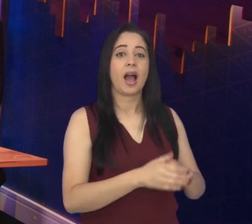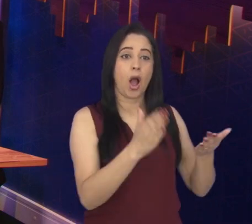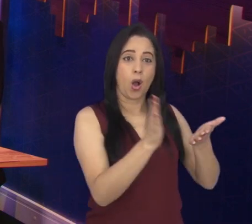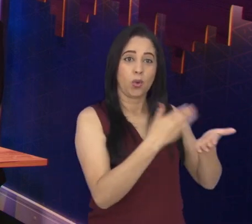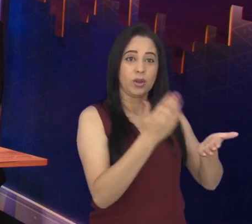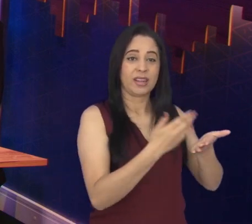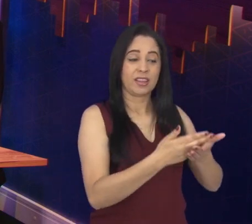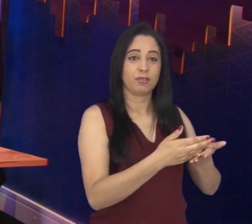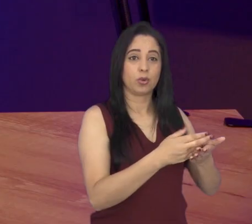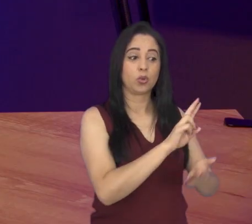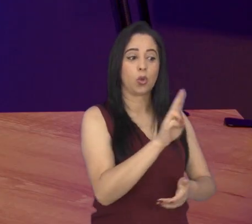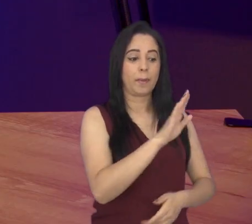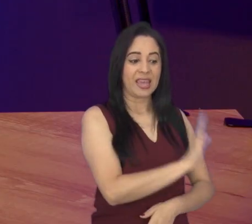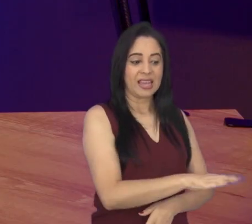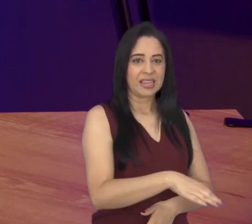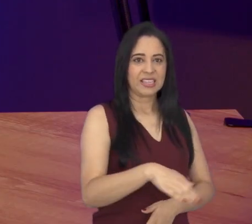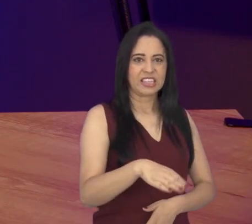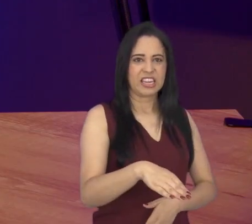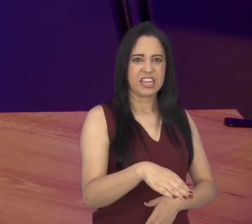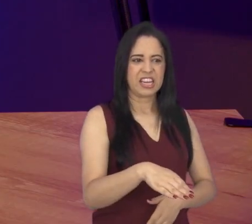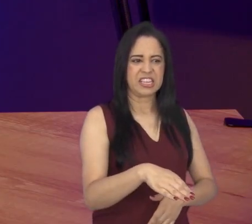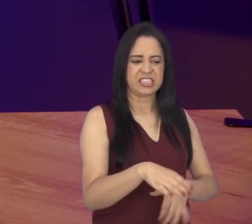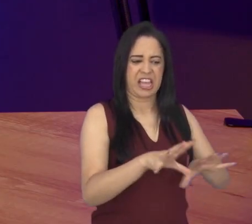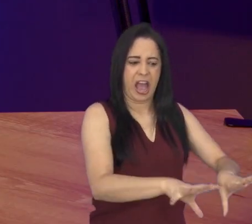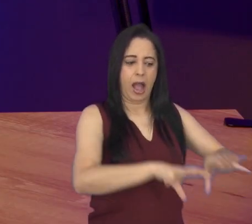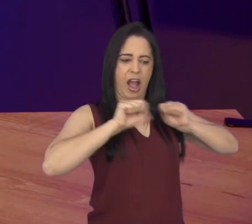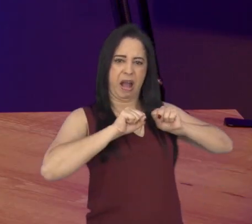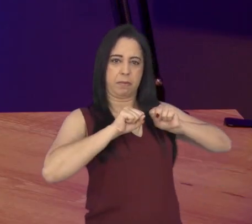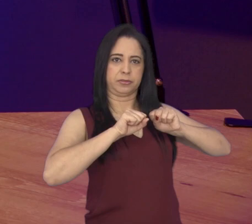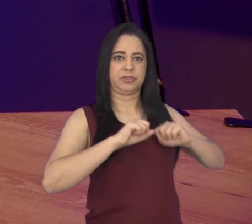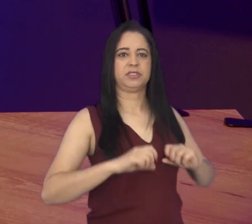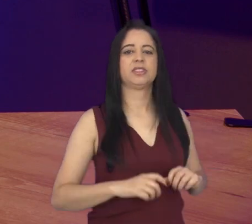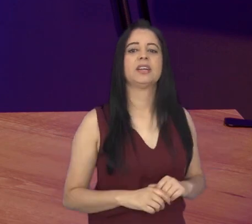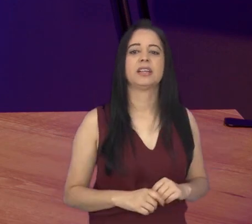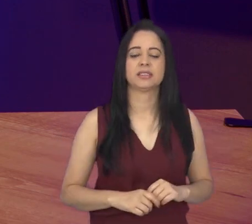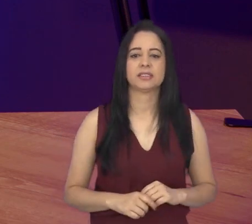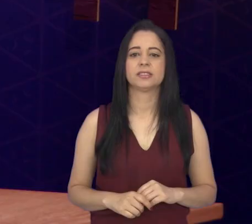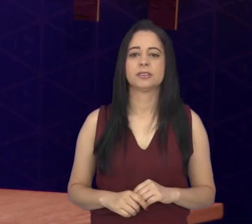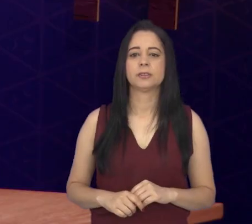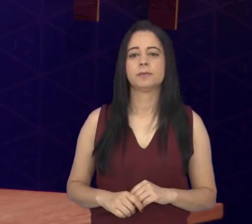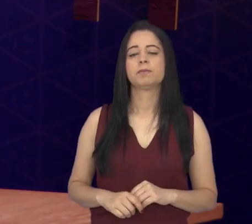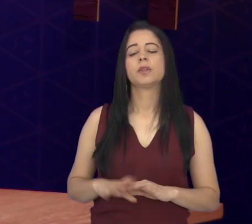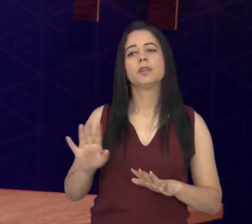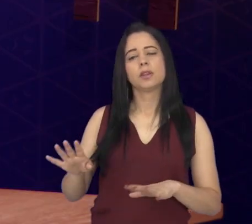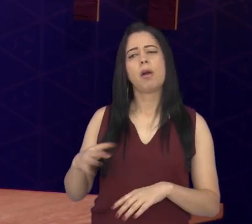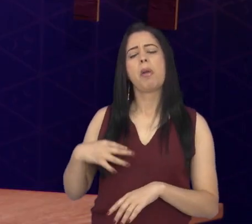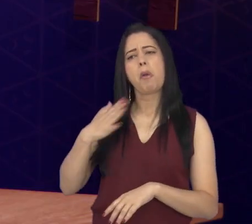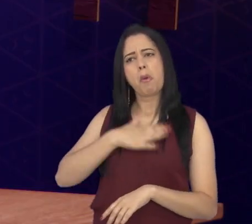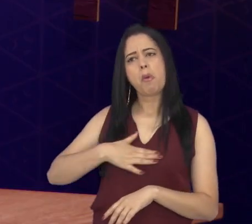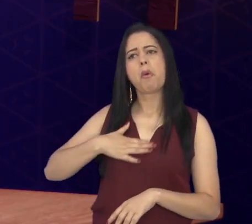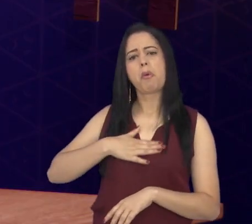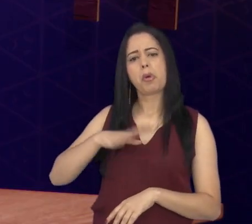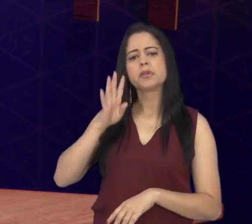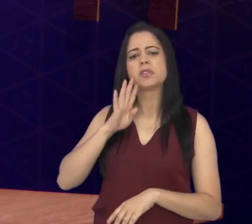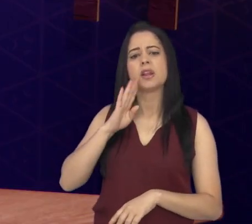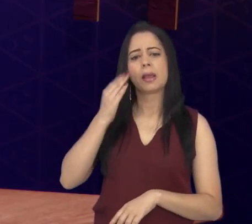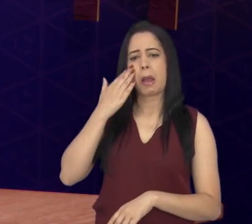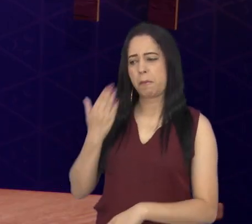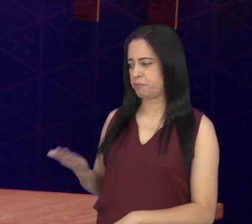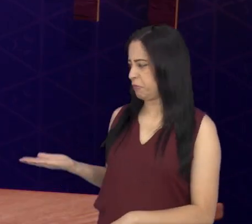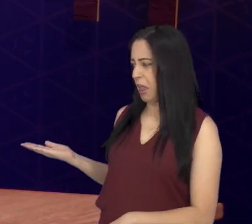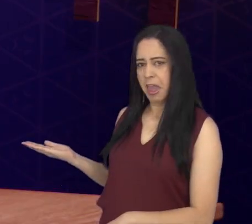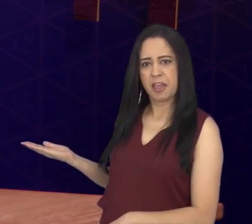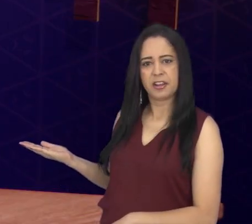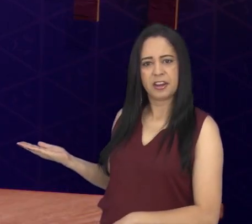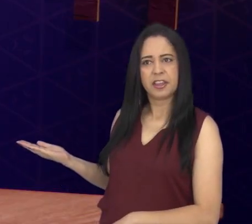falei Criança Perdida, não falei? Amaldiçoada. Criança, isso, exatamente, Harry Potter e a Criança Amaldiçoada. É. E eu achei maneiro